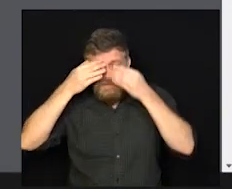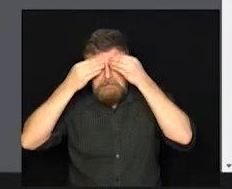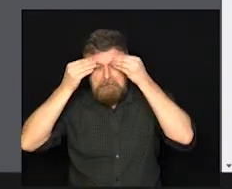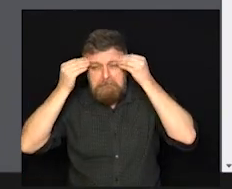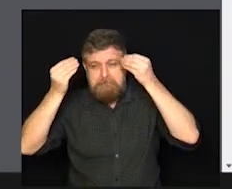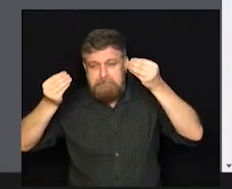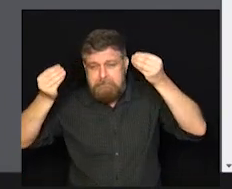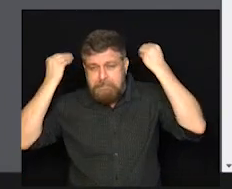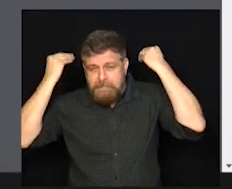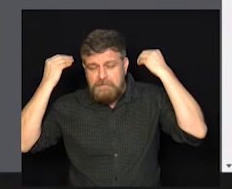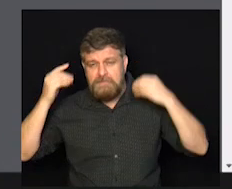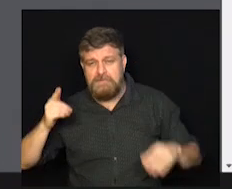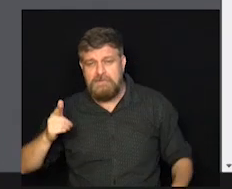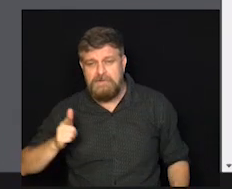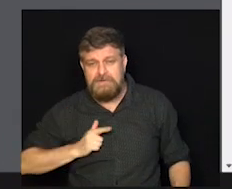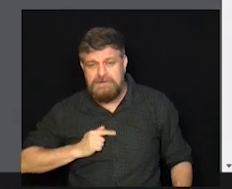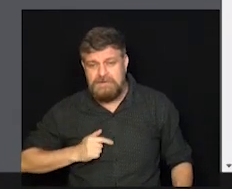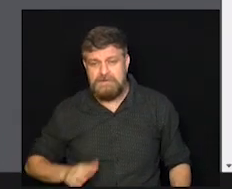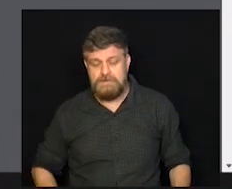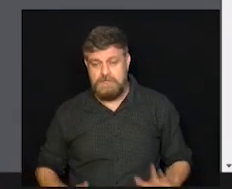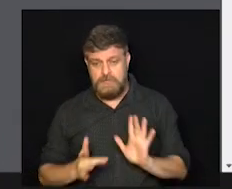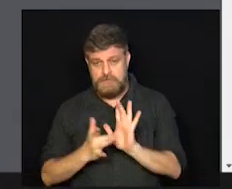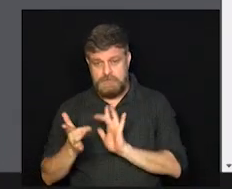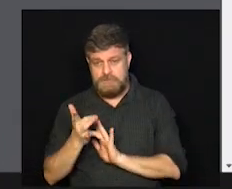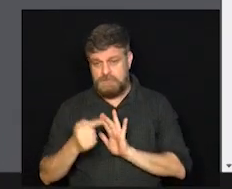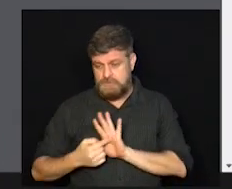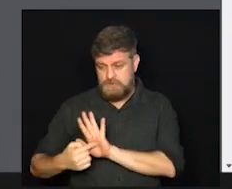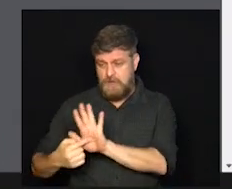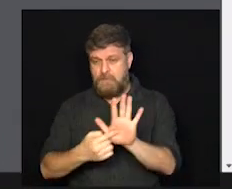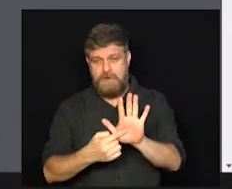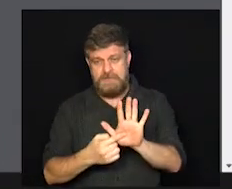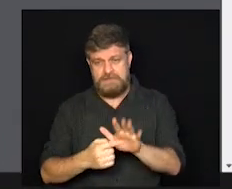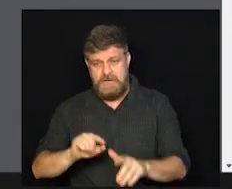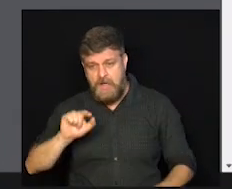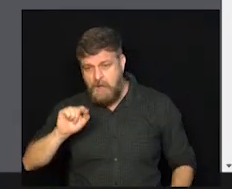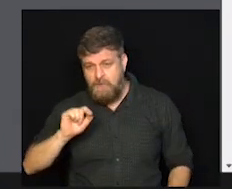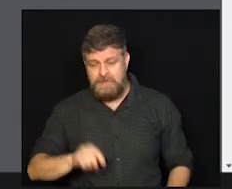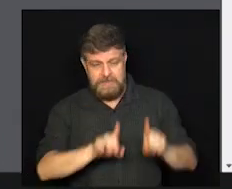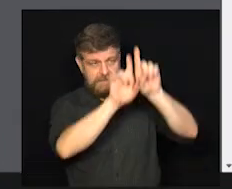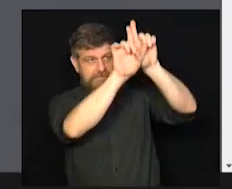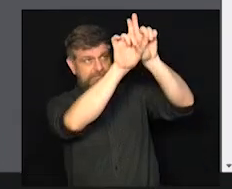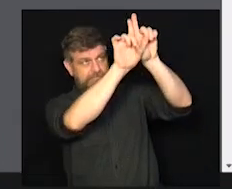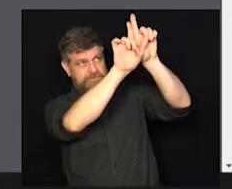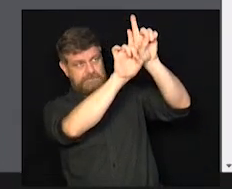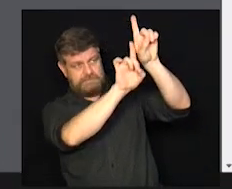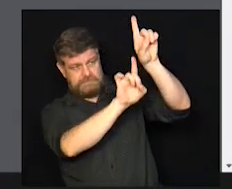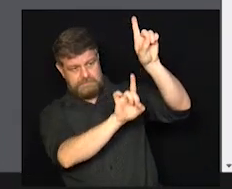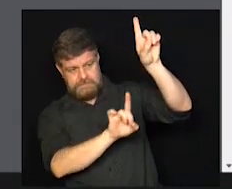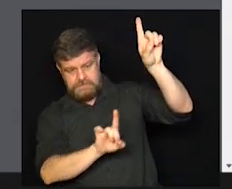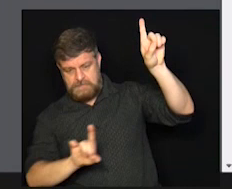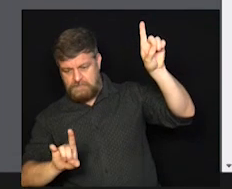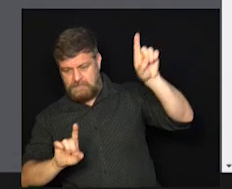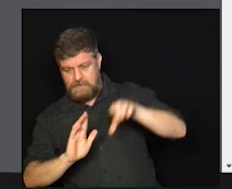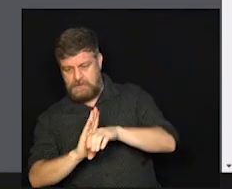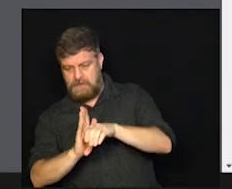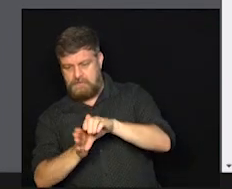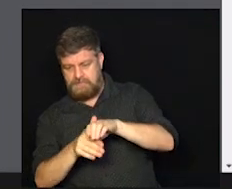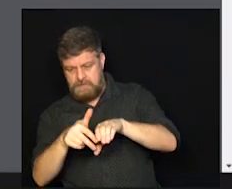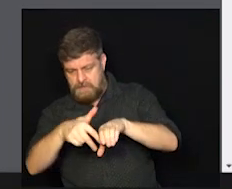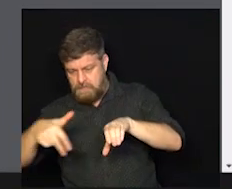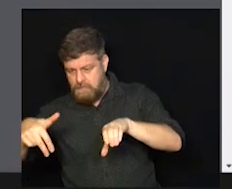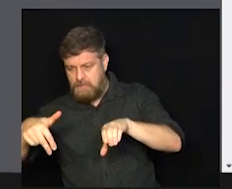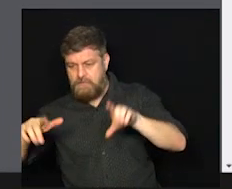as Escrituras, e faz questão Jesus de mostrar que do Pai ele veio, do Pai ele se encarnou, ao Pai voltou e do Pai nos enviou o